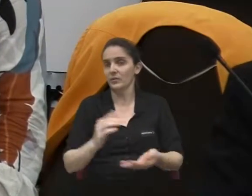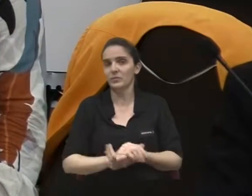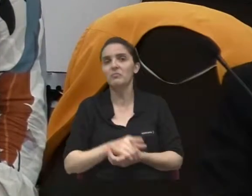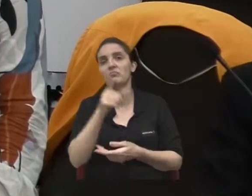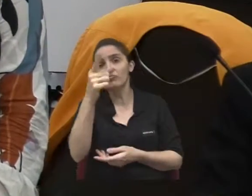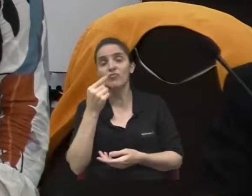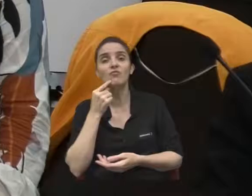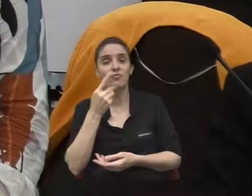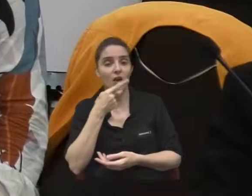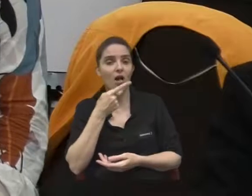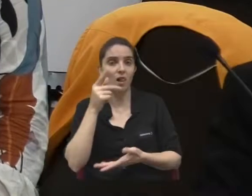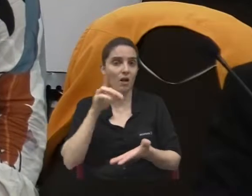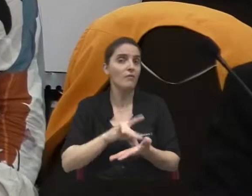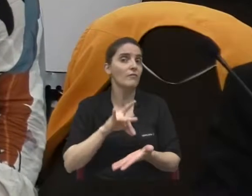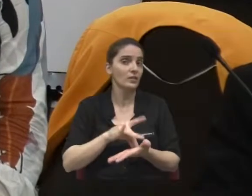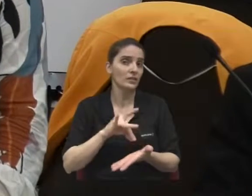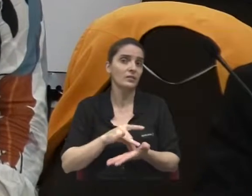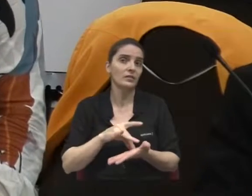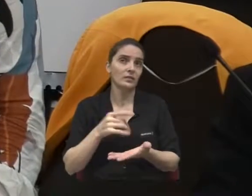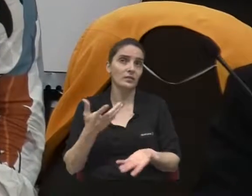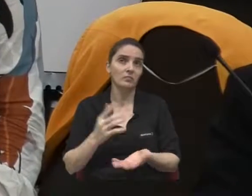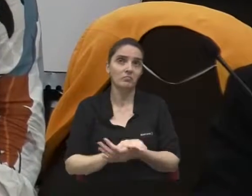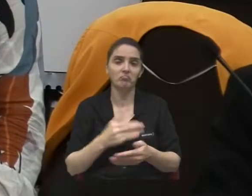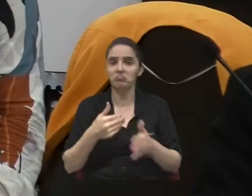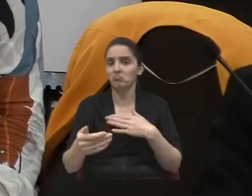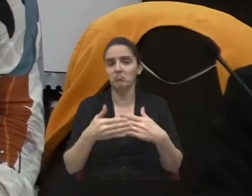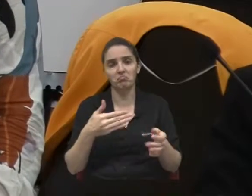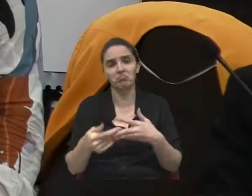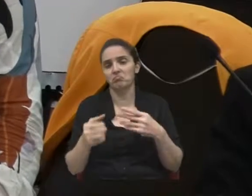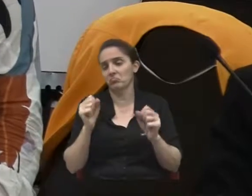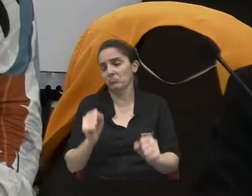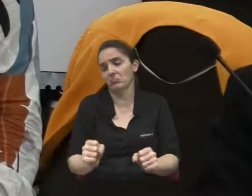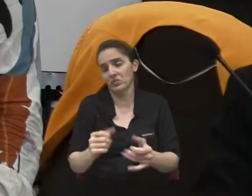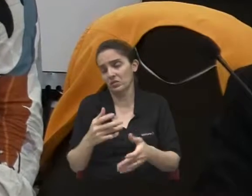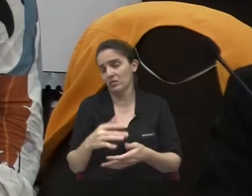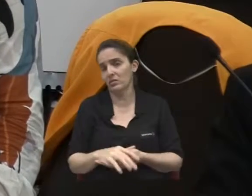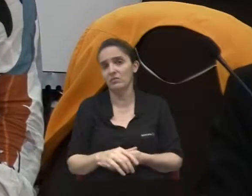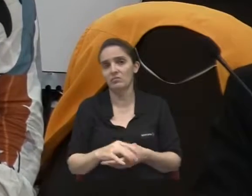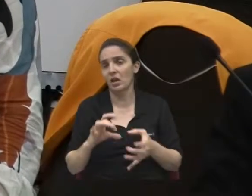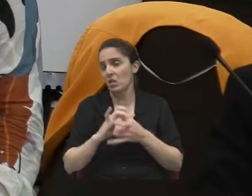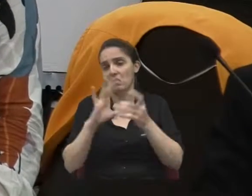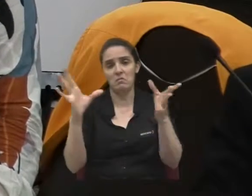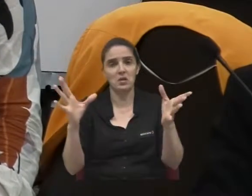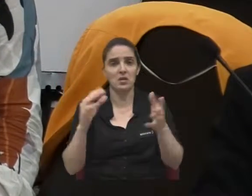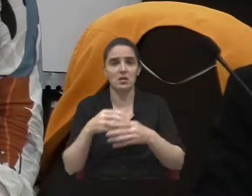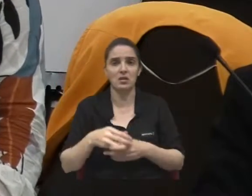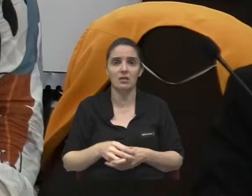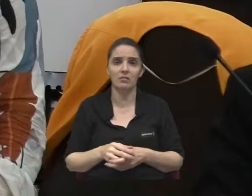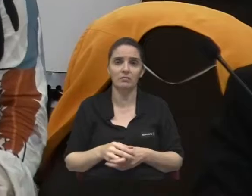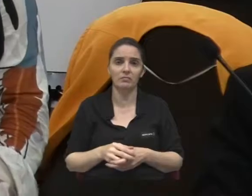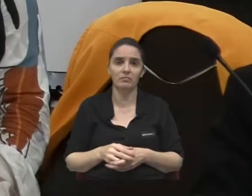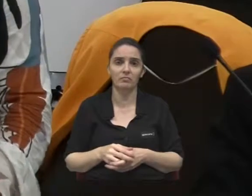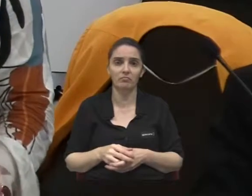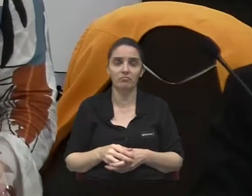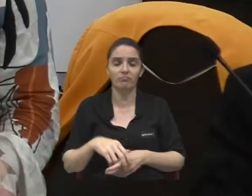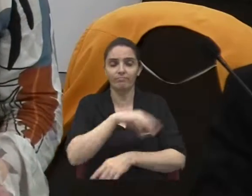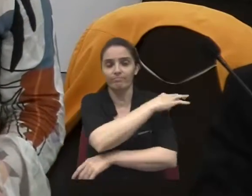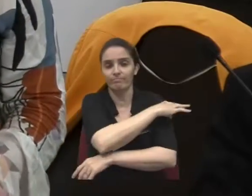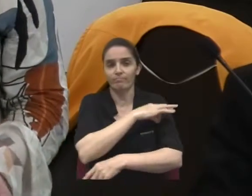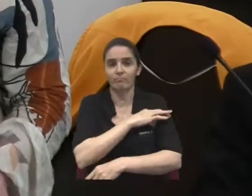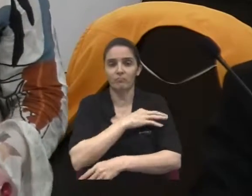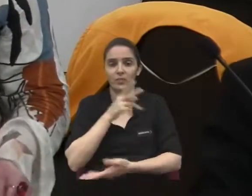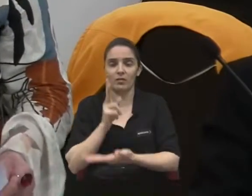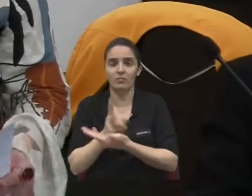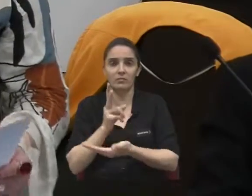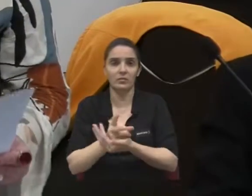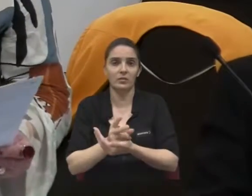vai ter, qualquer um agora pode fazer isso, que uma hora vai acontecer isso aí, vai liberar. Se for o Mário, continuar com o Mário, vai fazer isso. O problema não se resolve